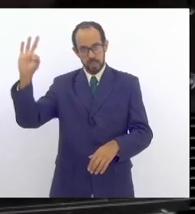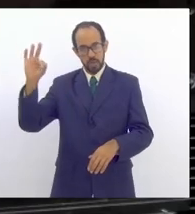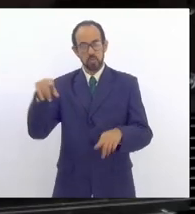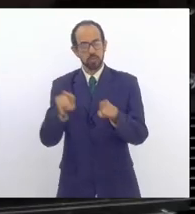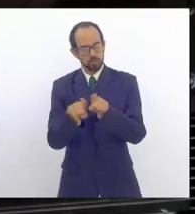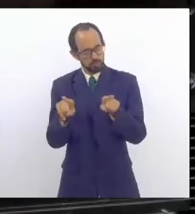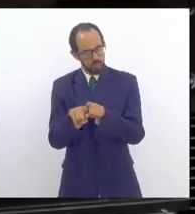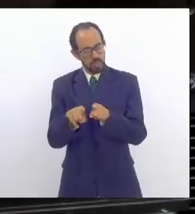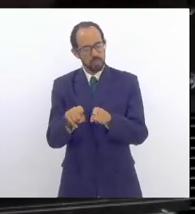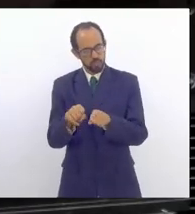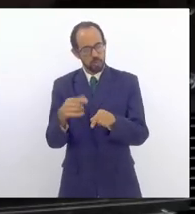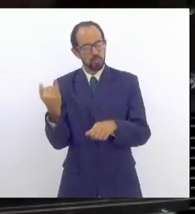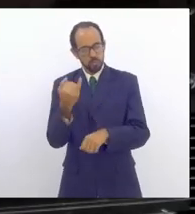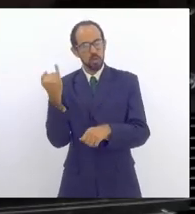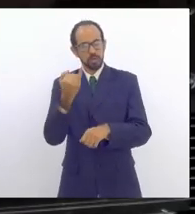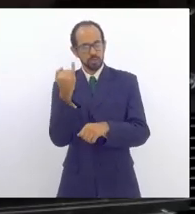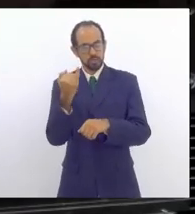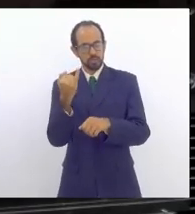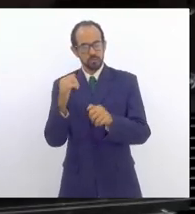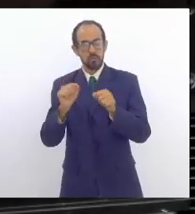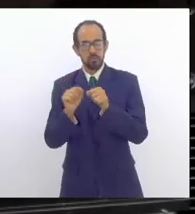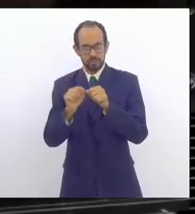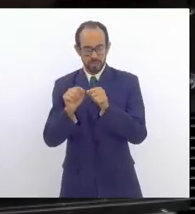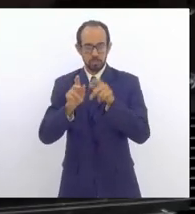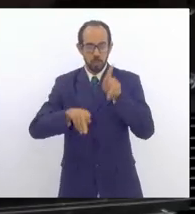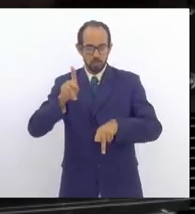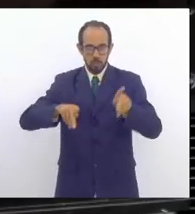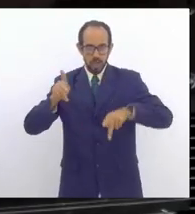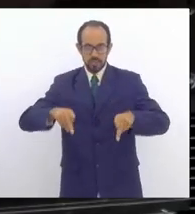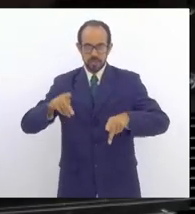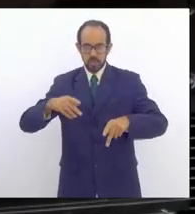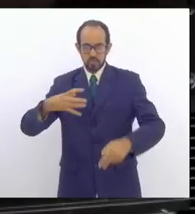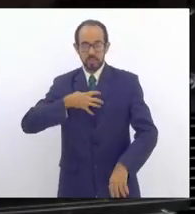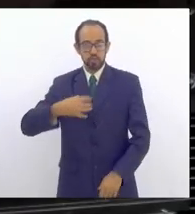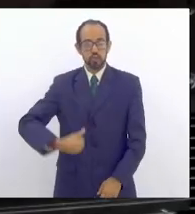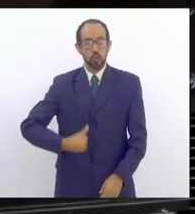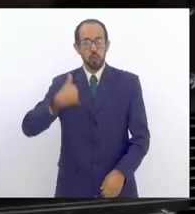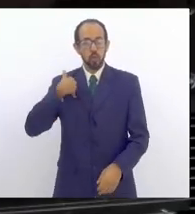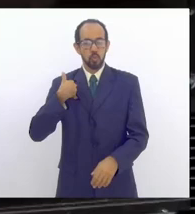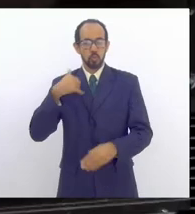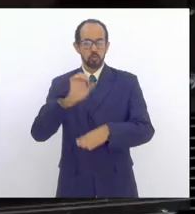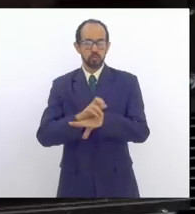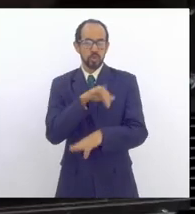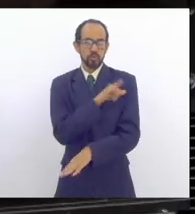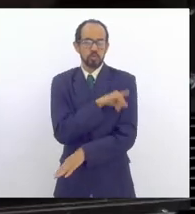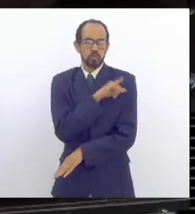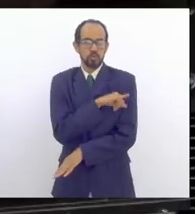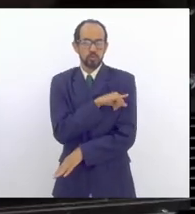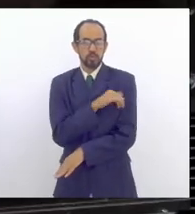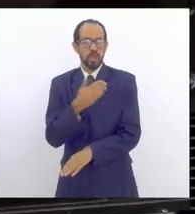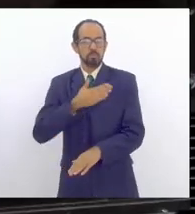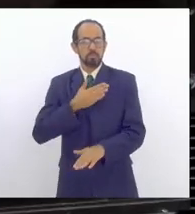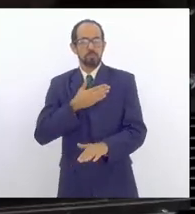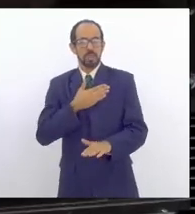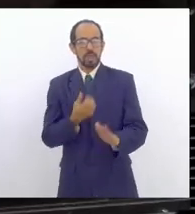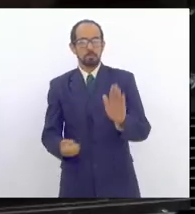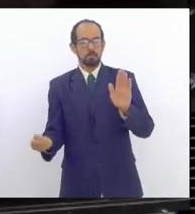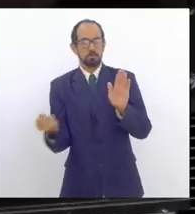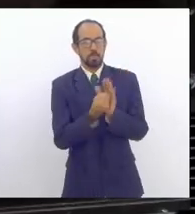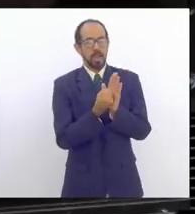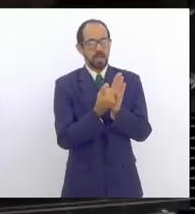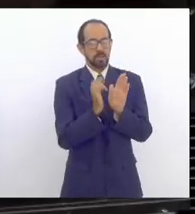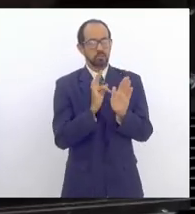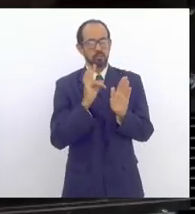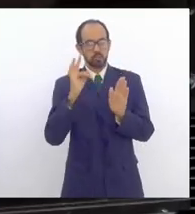Vamos fazer o povo fluminense voltar a ter orgulho do seu estado. Esse será o meu grande legado. É com alegria